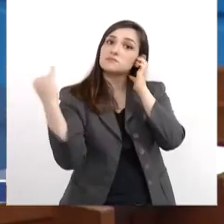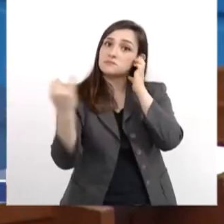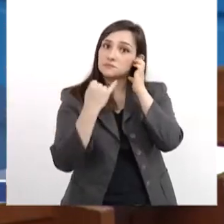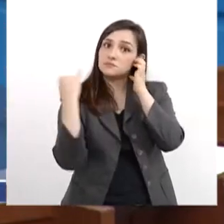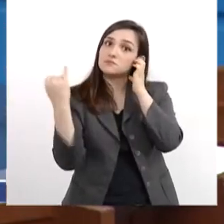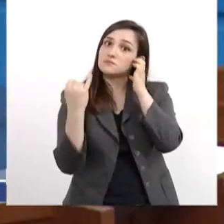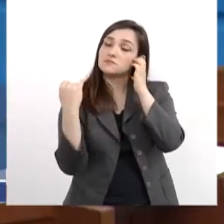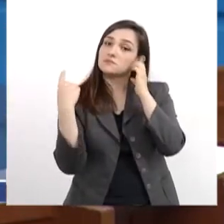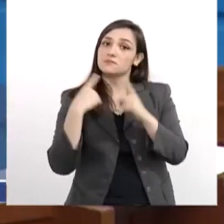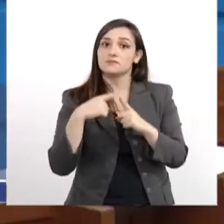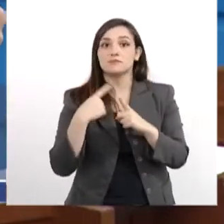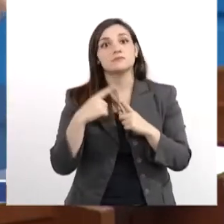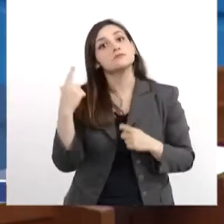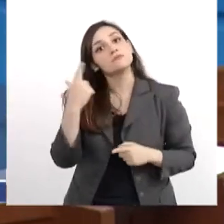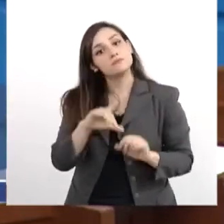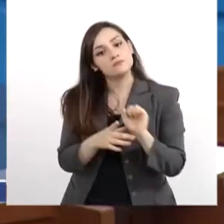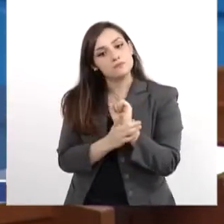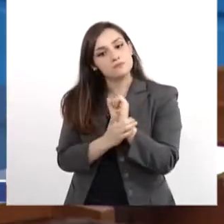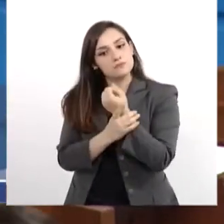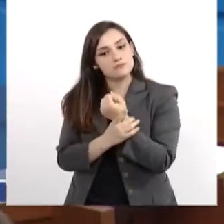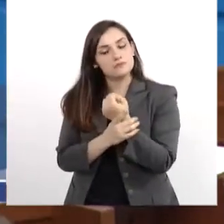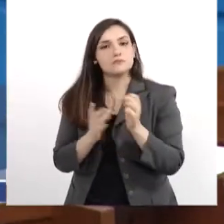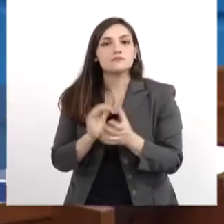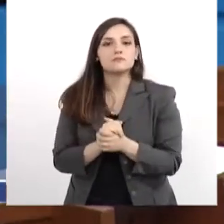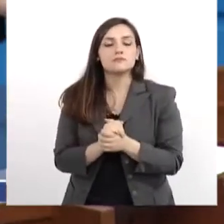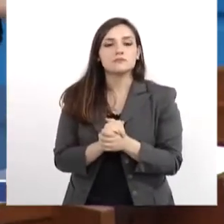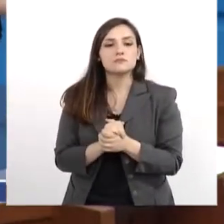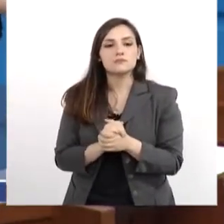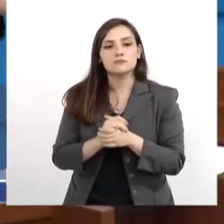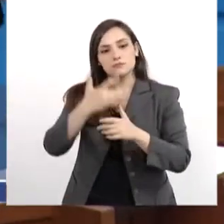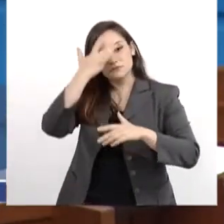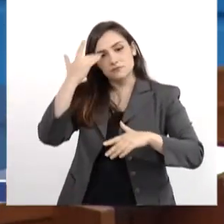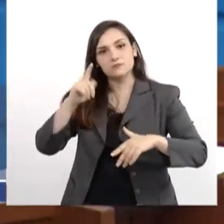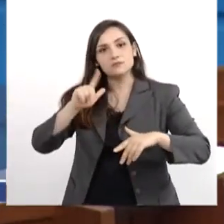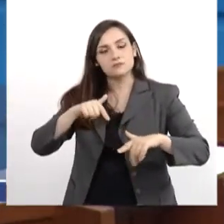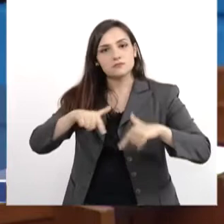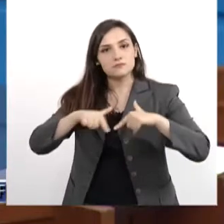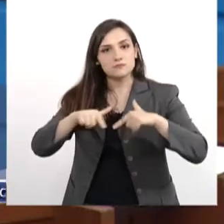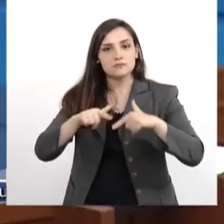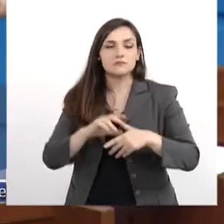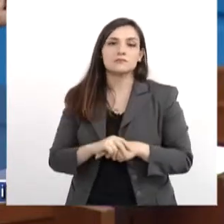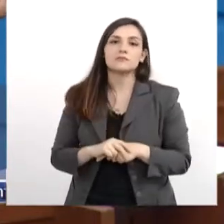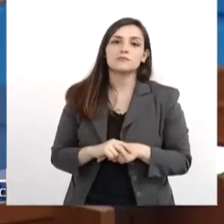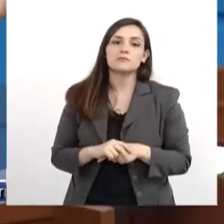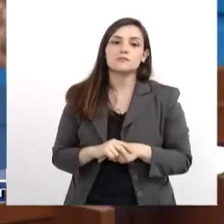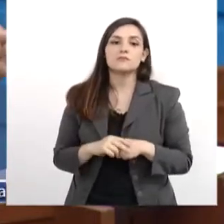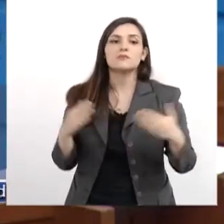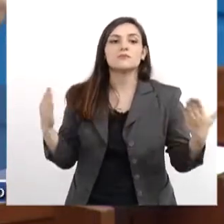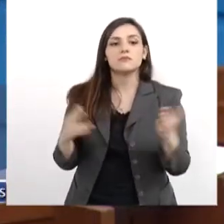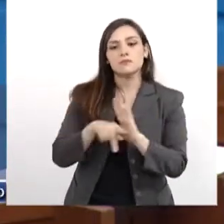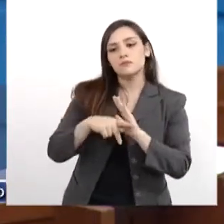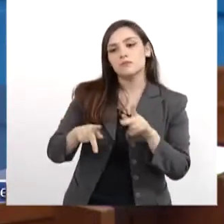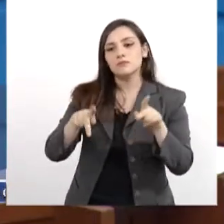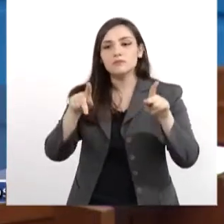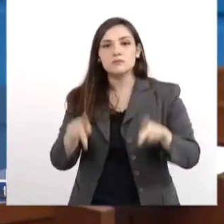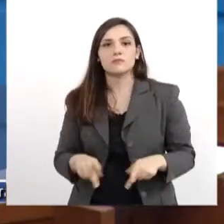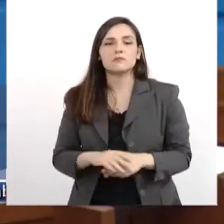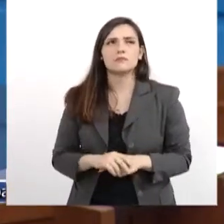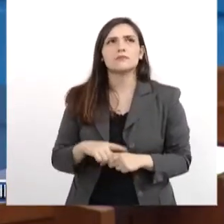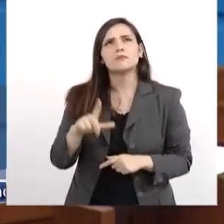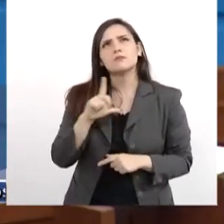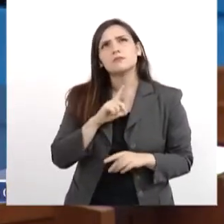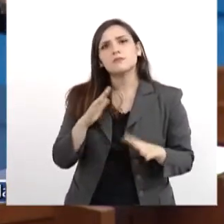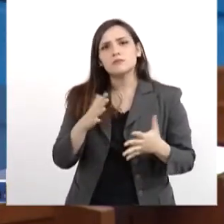para garantir o acesso ao mercado de trabalho para esta população que representa mais